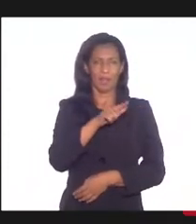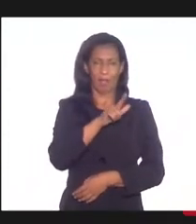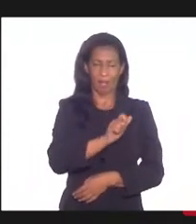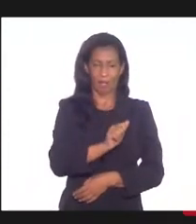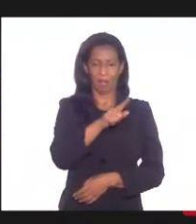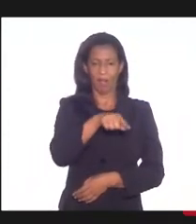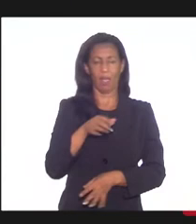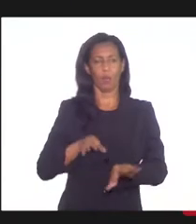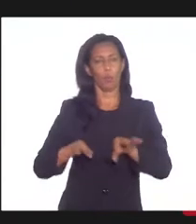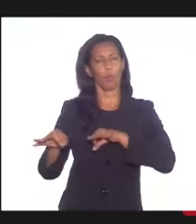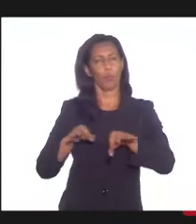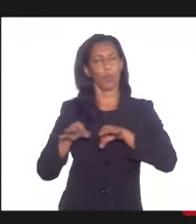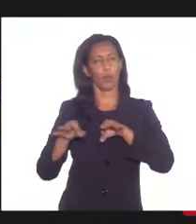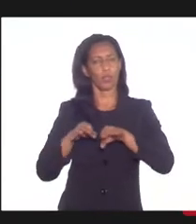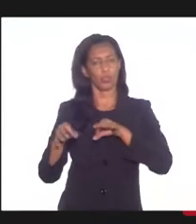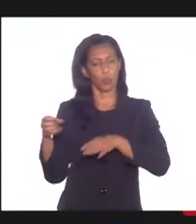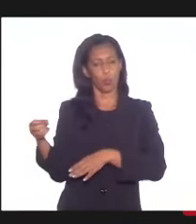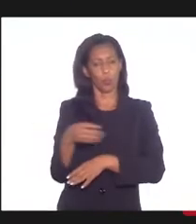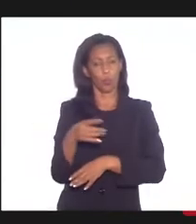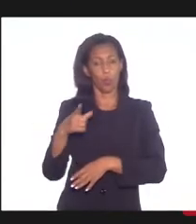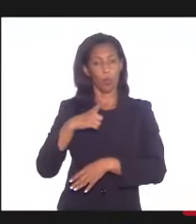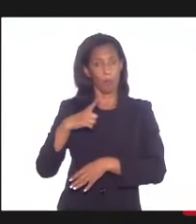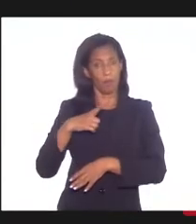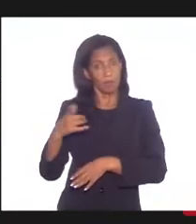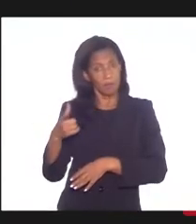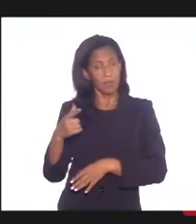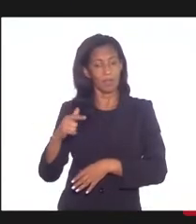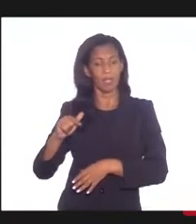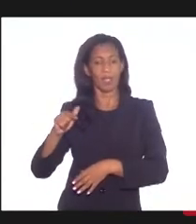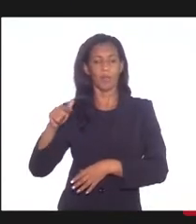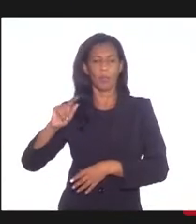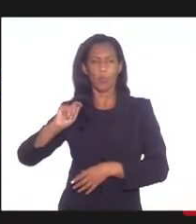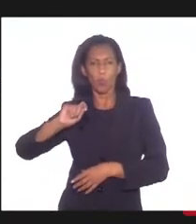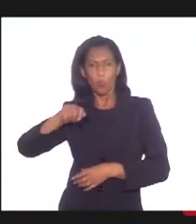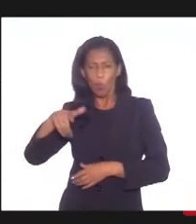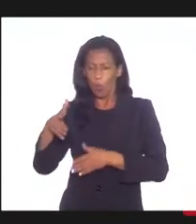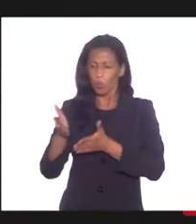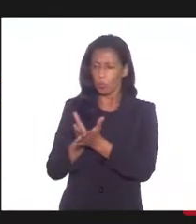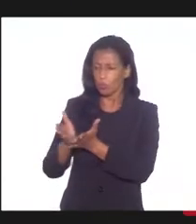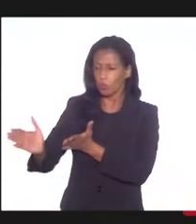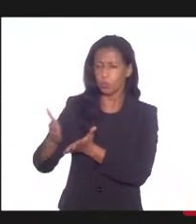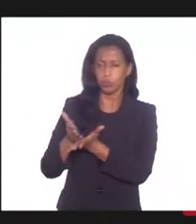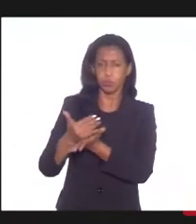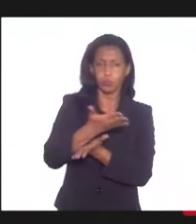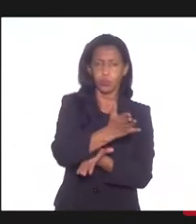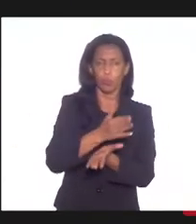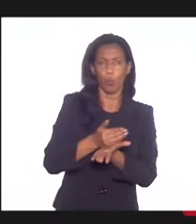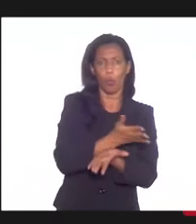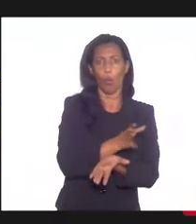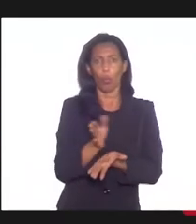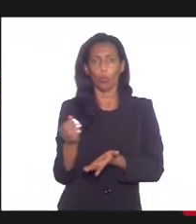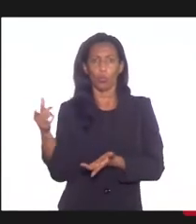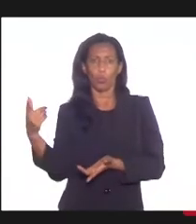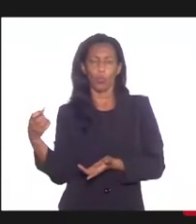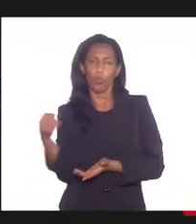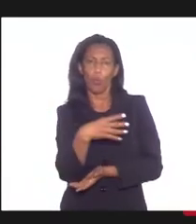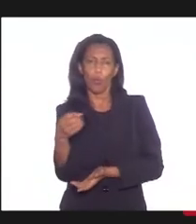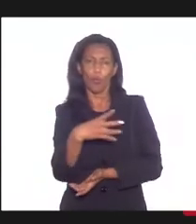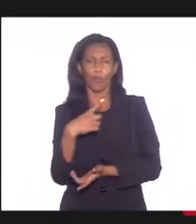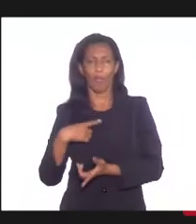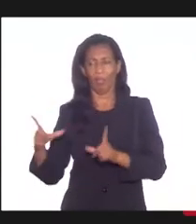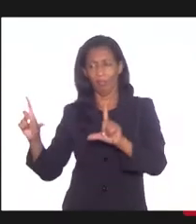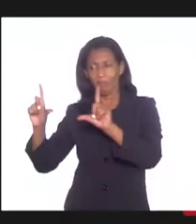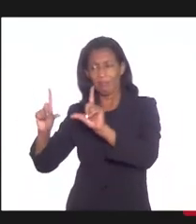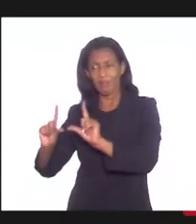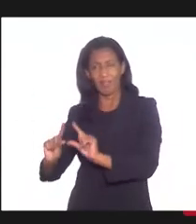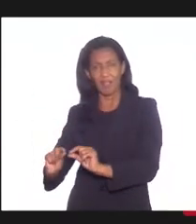projeto que tinha no Comperj. Mas ainda tem espaços muito significativos para novas rotas e a redução efetivamente